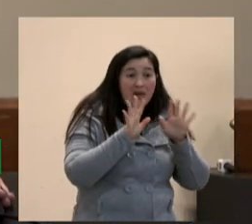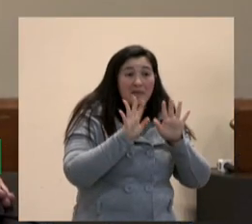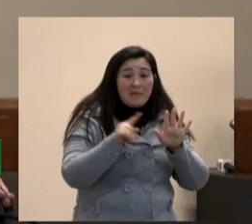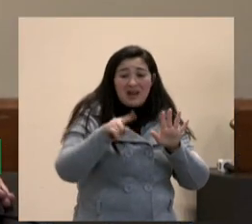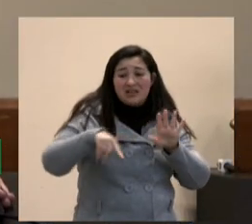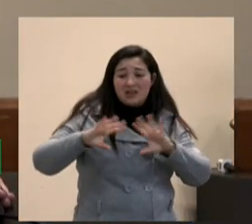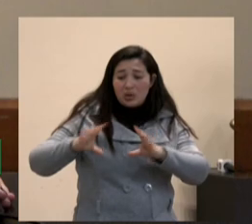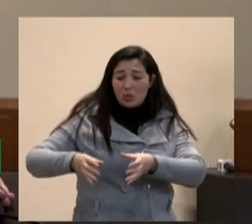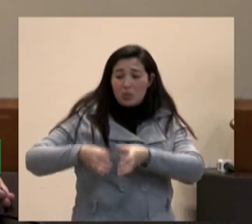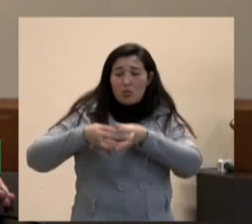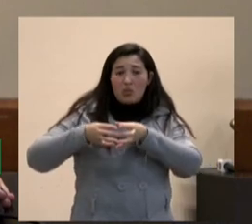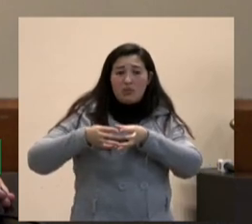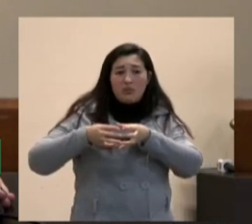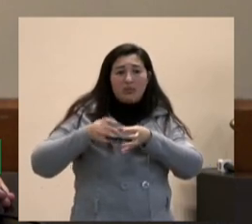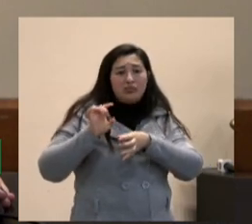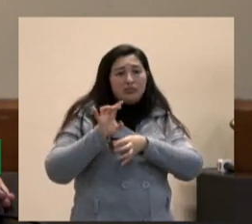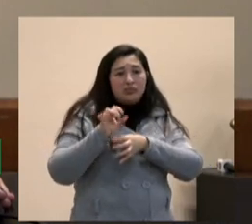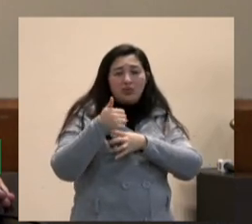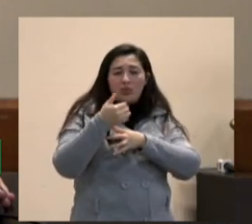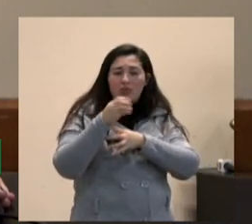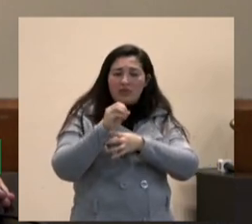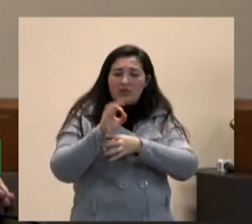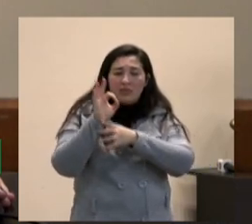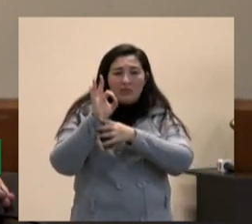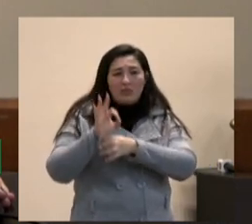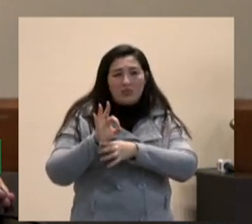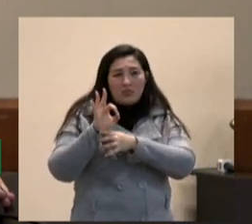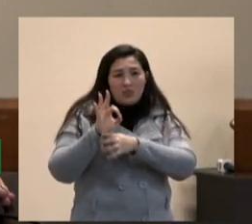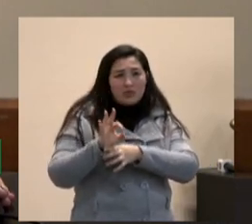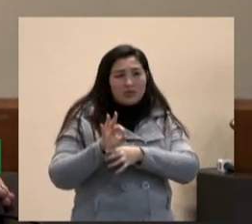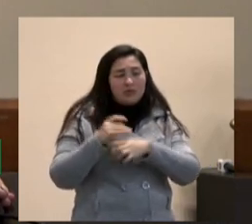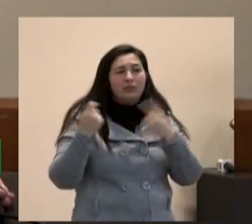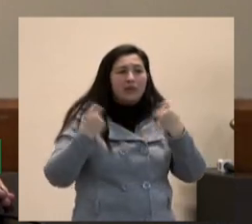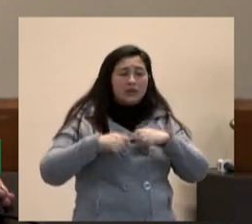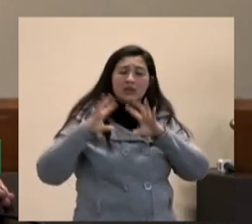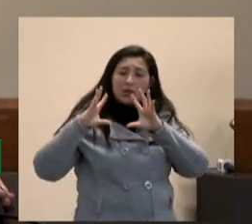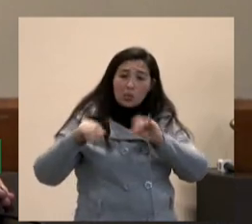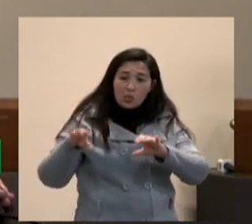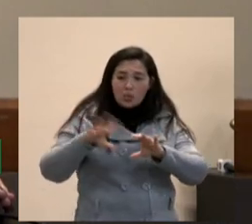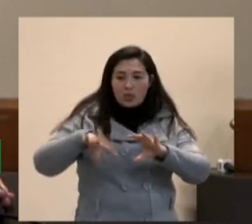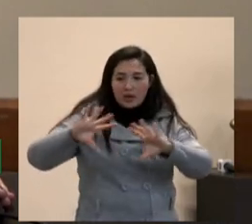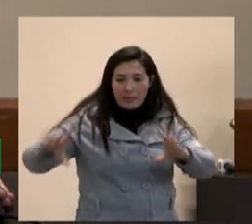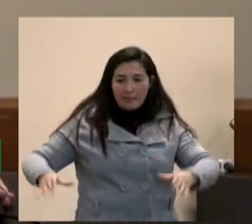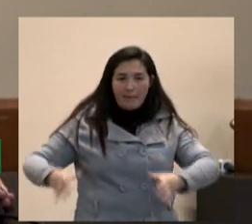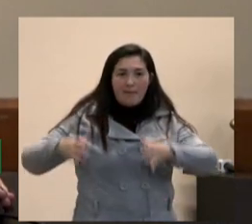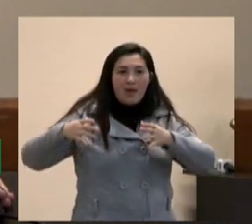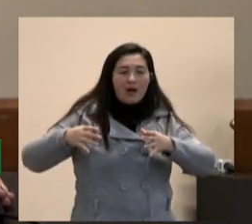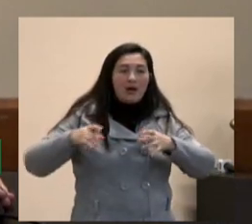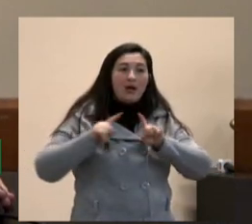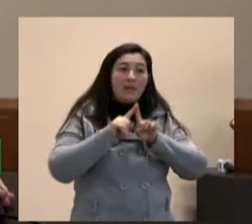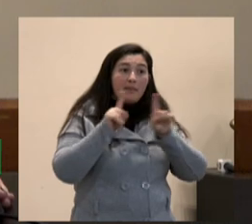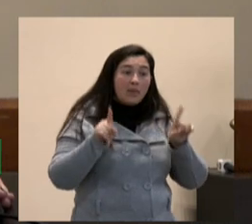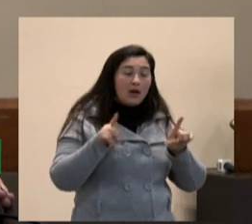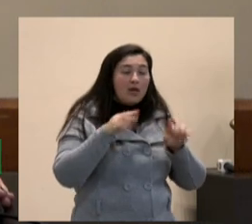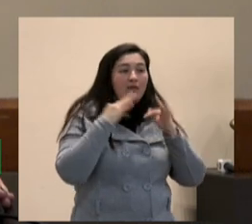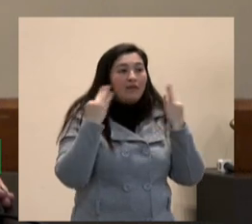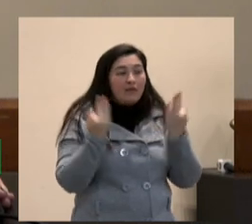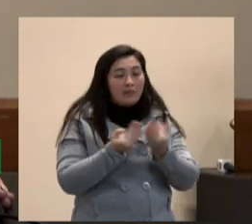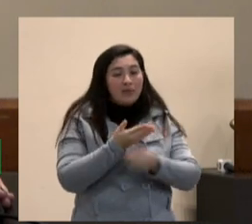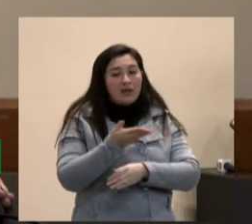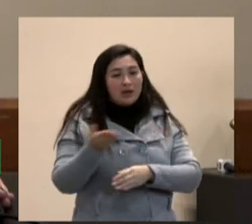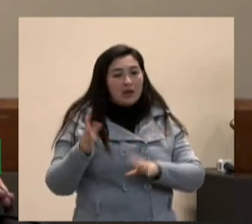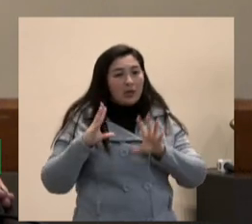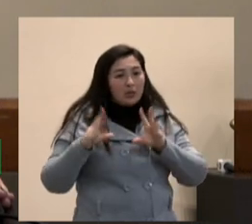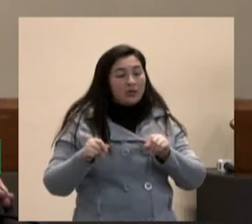Né? A gente tem que defender isso para toda a população de 0 a 3, né? Volto a dizer que as famílias queiram ocupar. E do